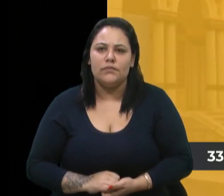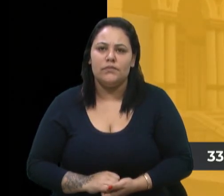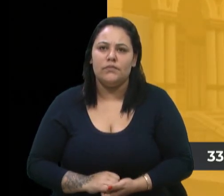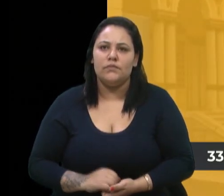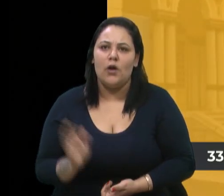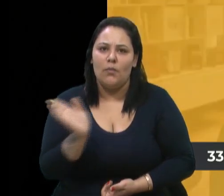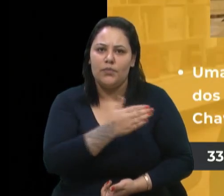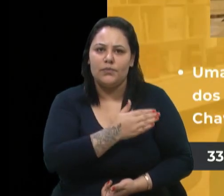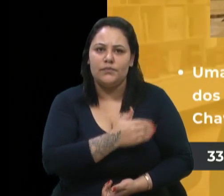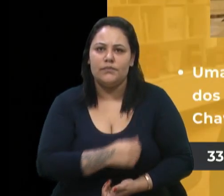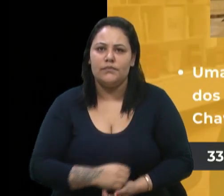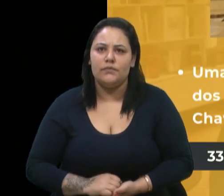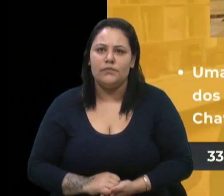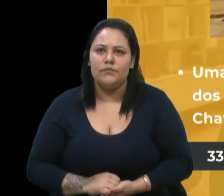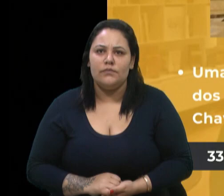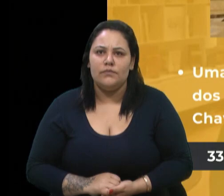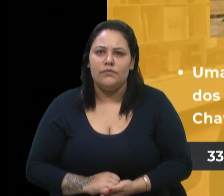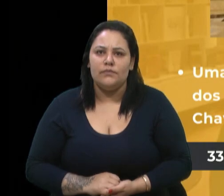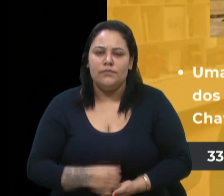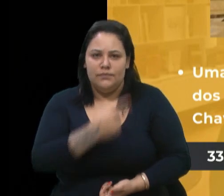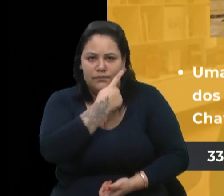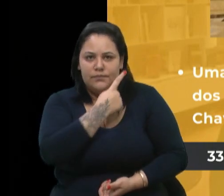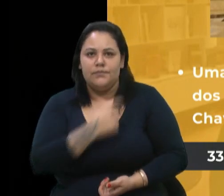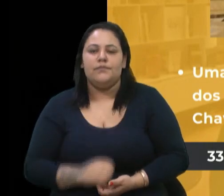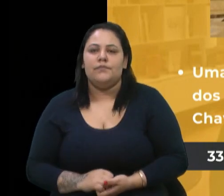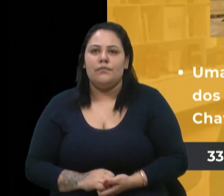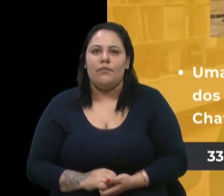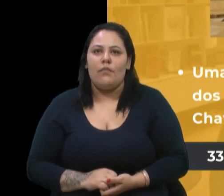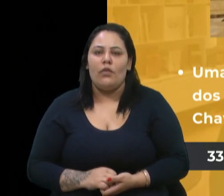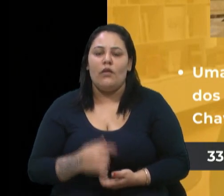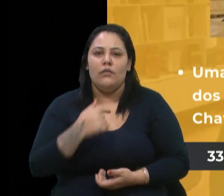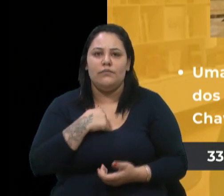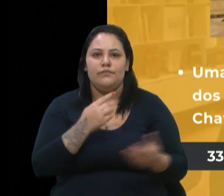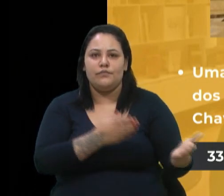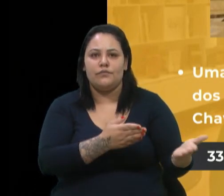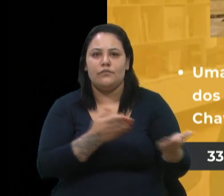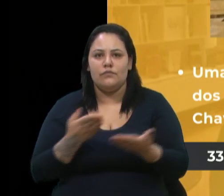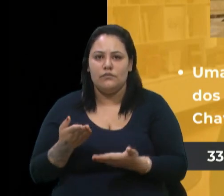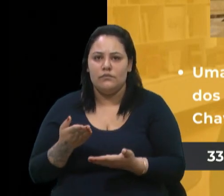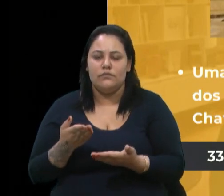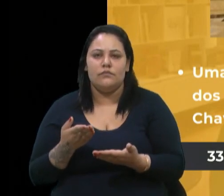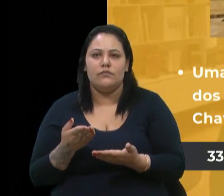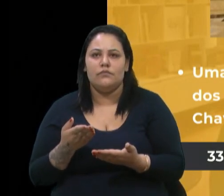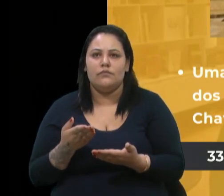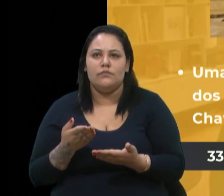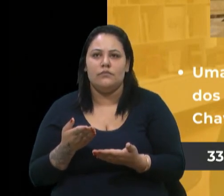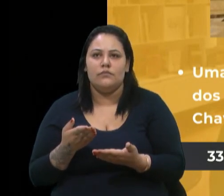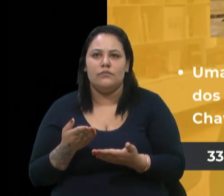Pode passar a próxima. Essa aí. Eu comecei minhas visitas no Museu das Favelas.